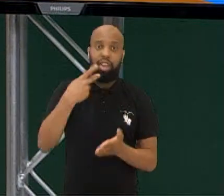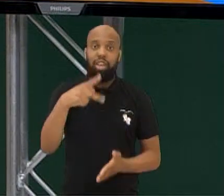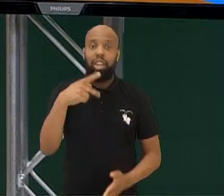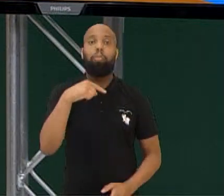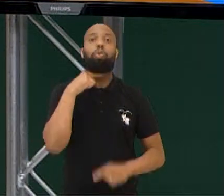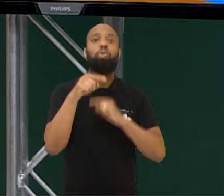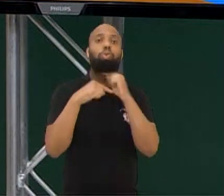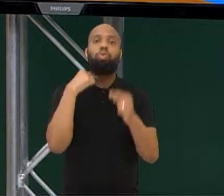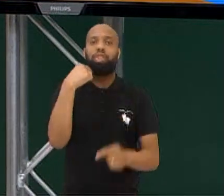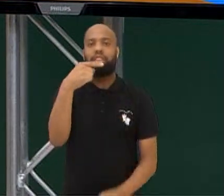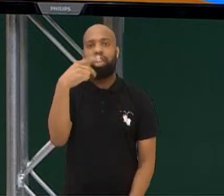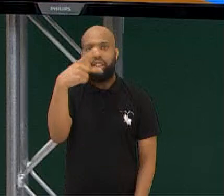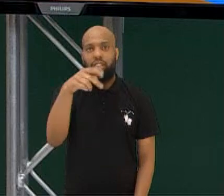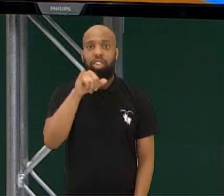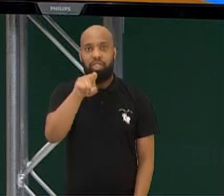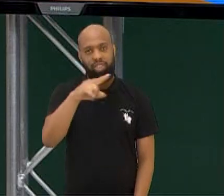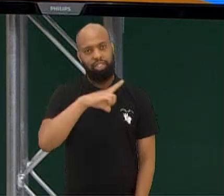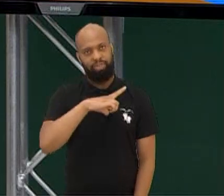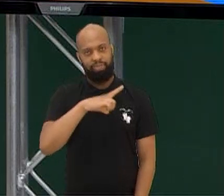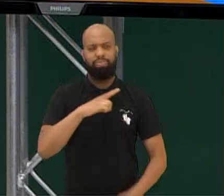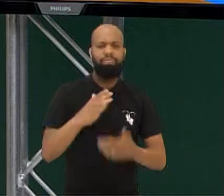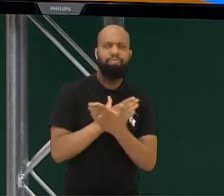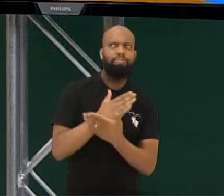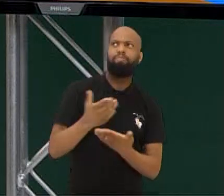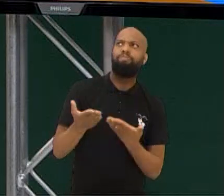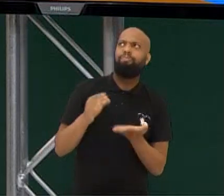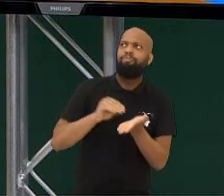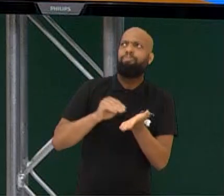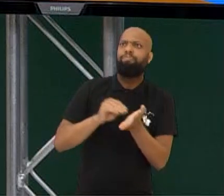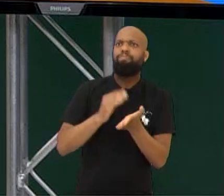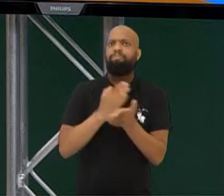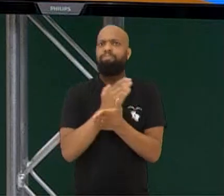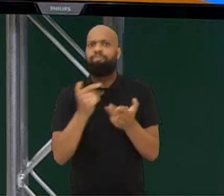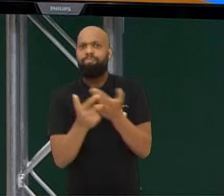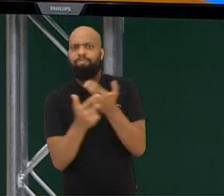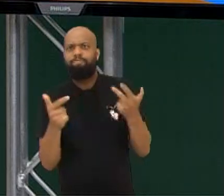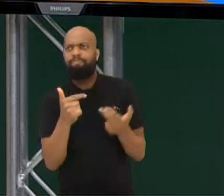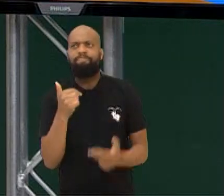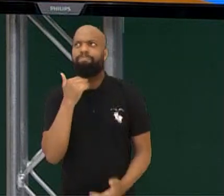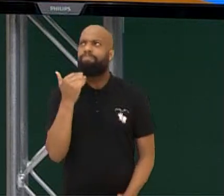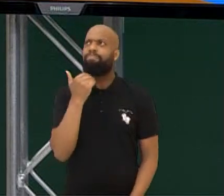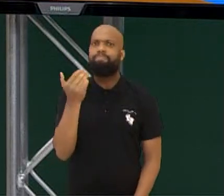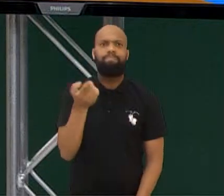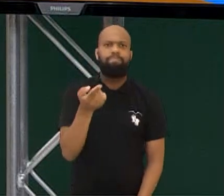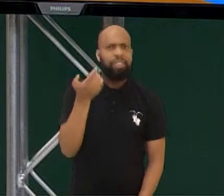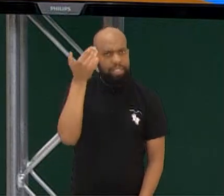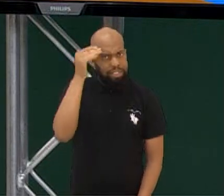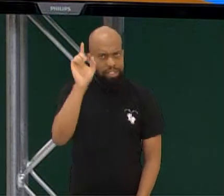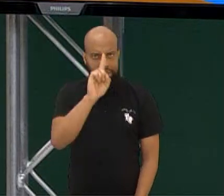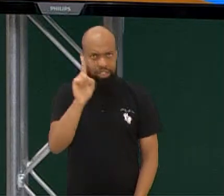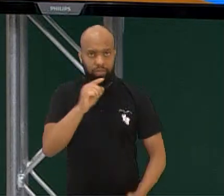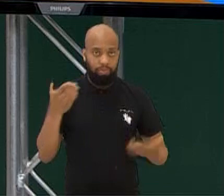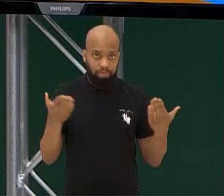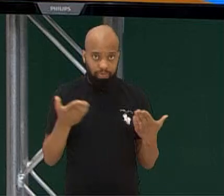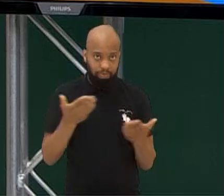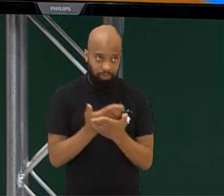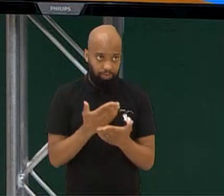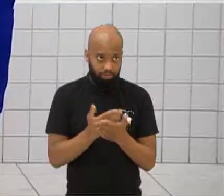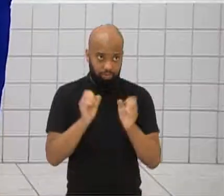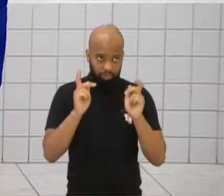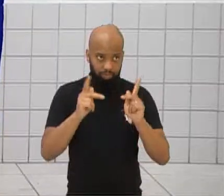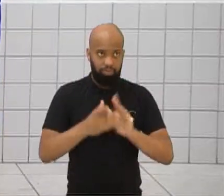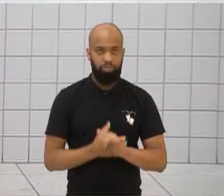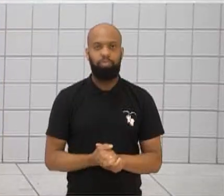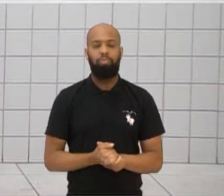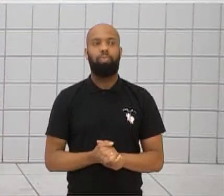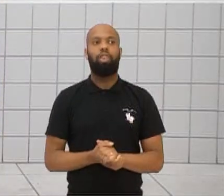suas dúvidas, caso você tenha aí alguma coisa que não fique muito claro durante a nossa aula hoje, ok?